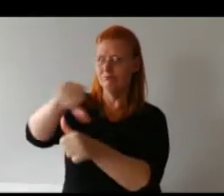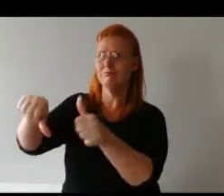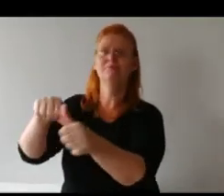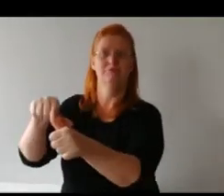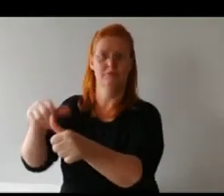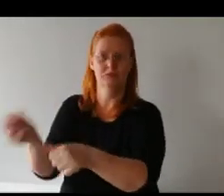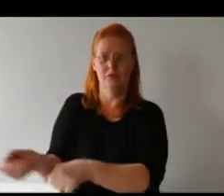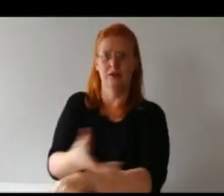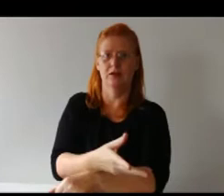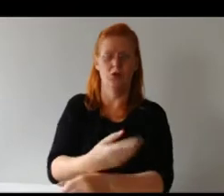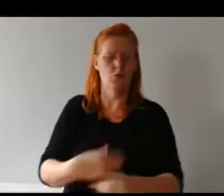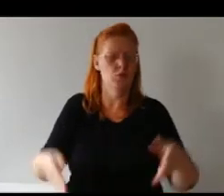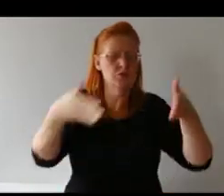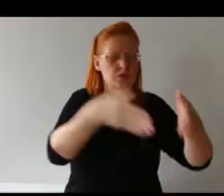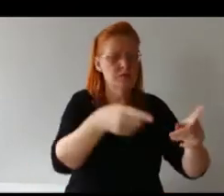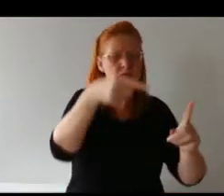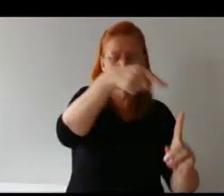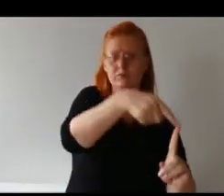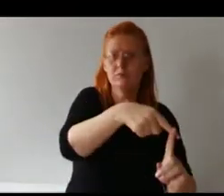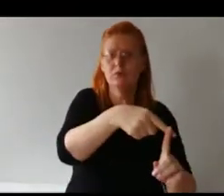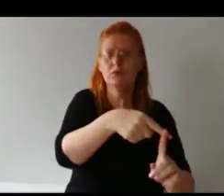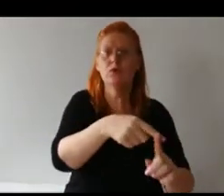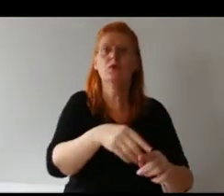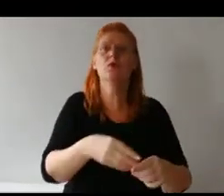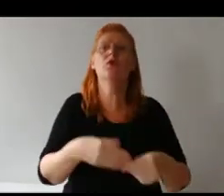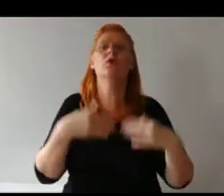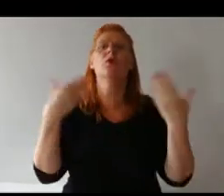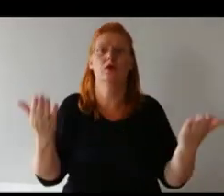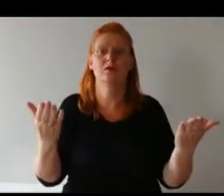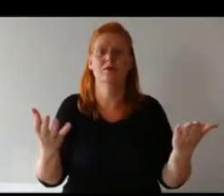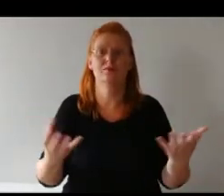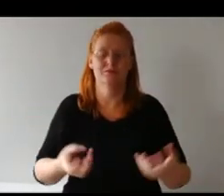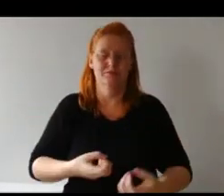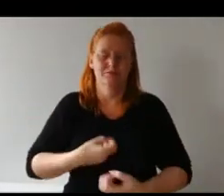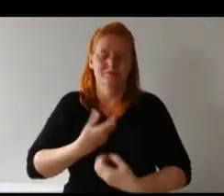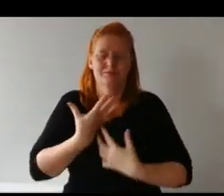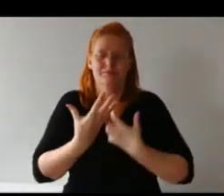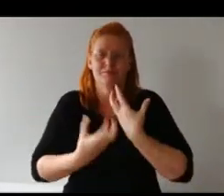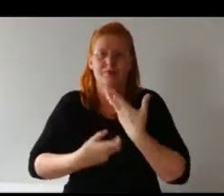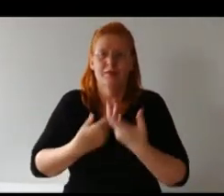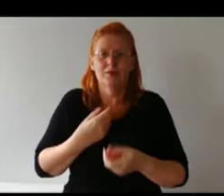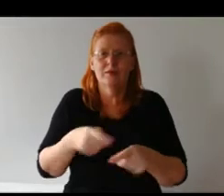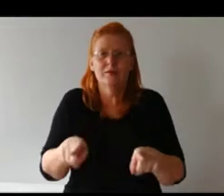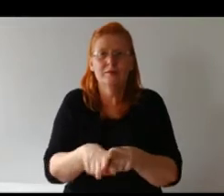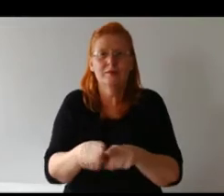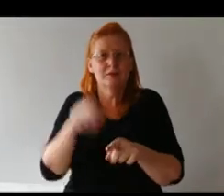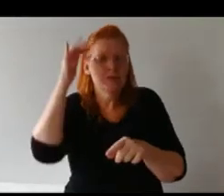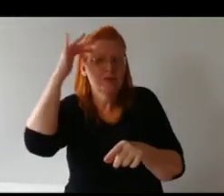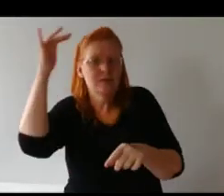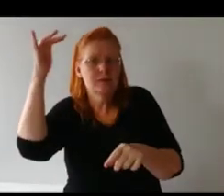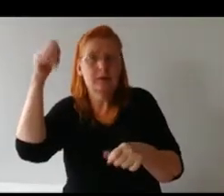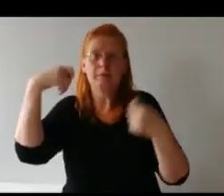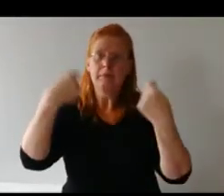principais objetivos, do qual defendia, era que a essência e a força do pensamento precisava ser